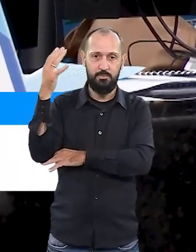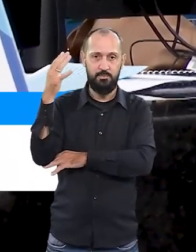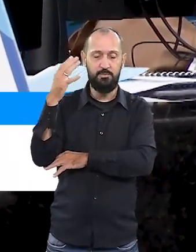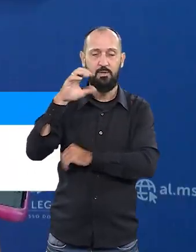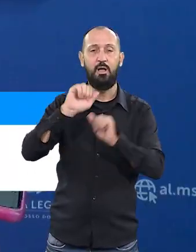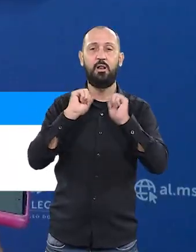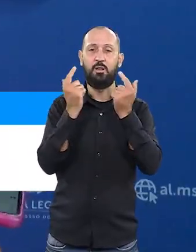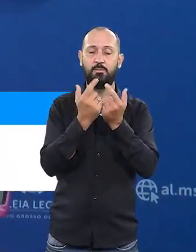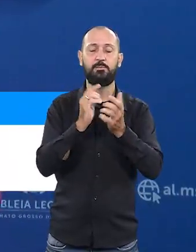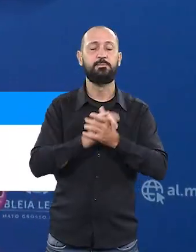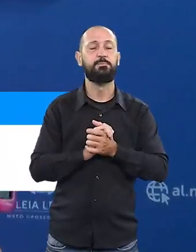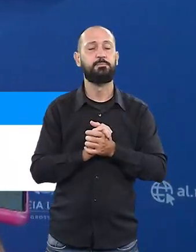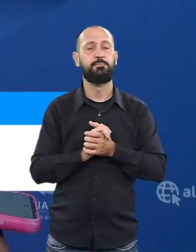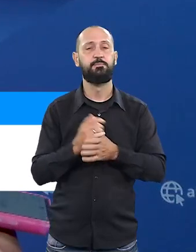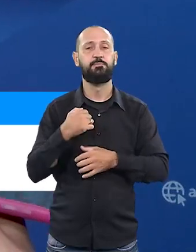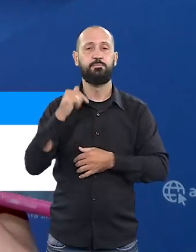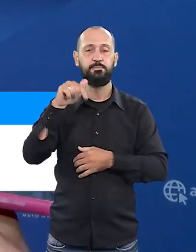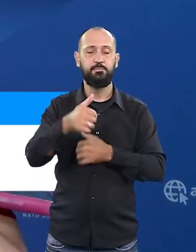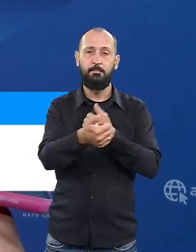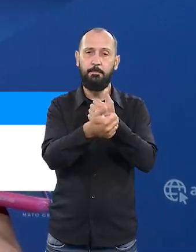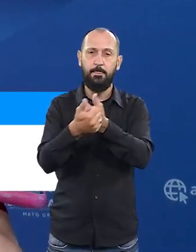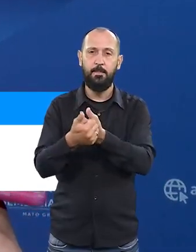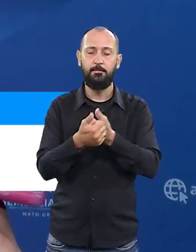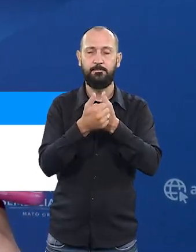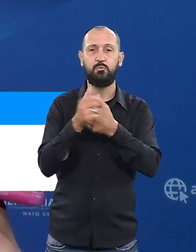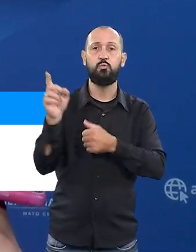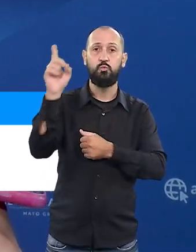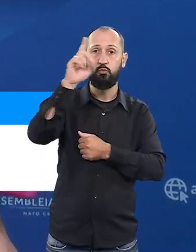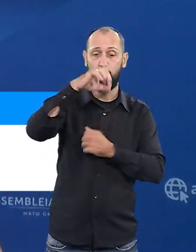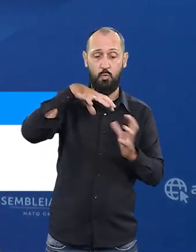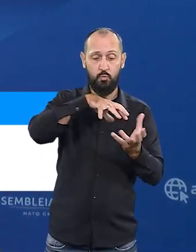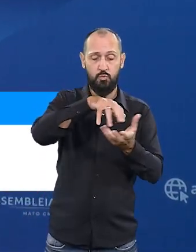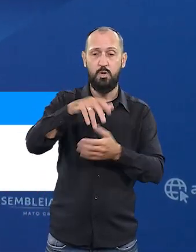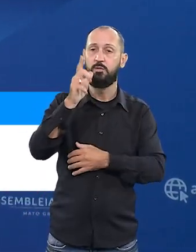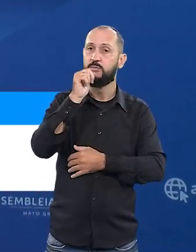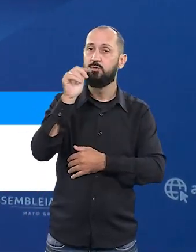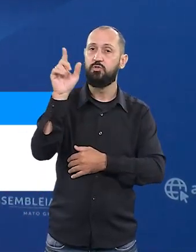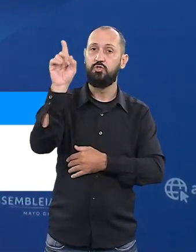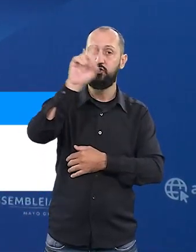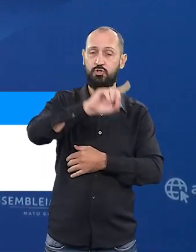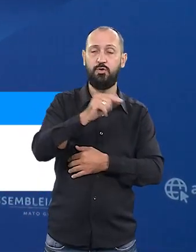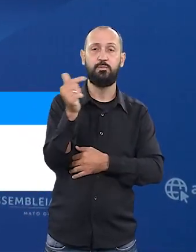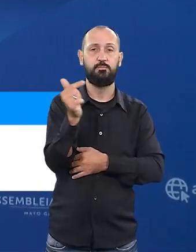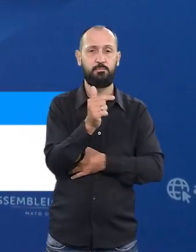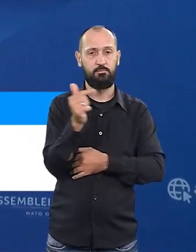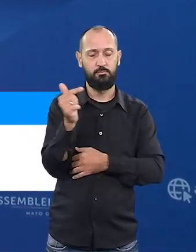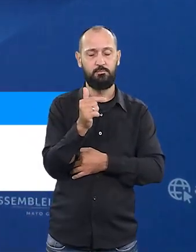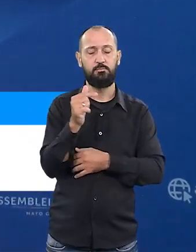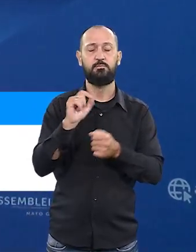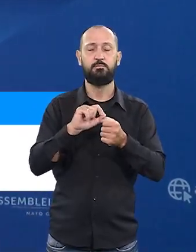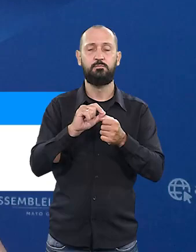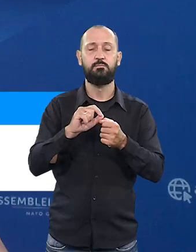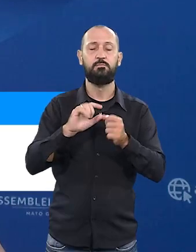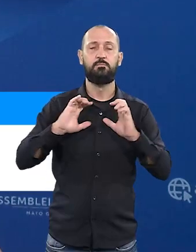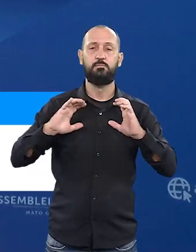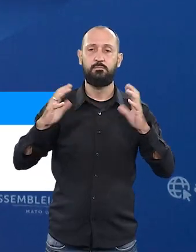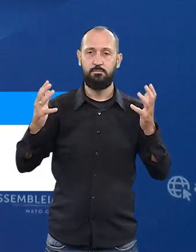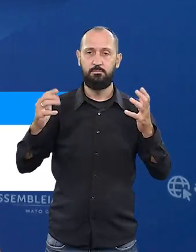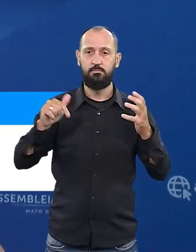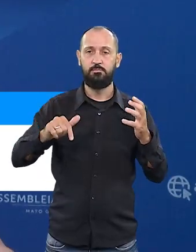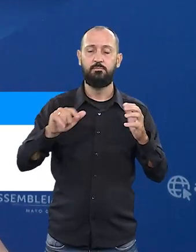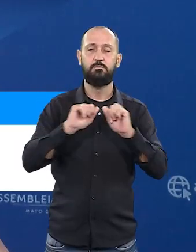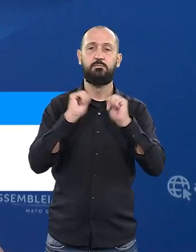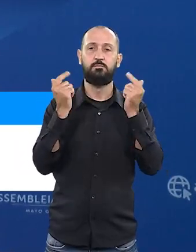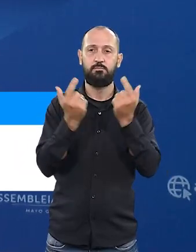alemes nós que estamos próximo do Dia Mundial da Água dia 22 Estamos fazendo vários eventos na